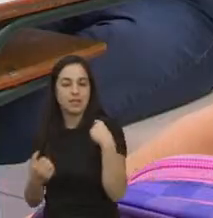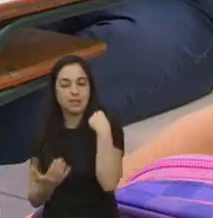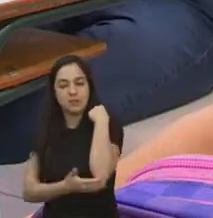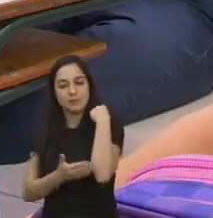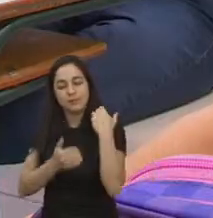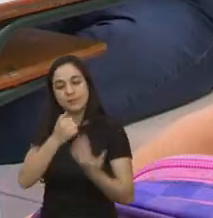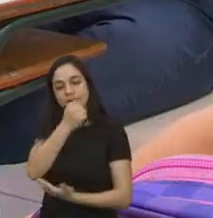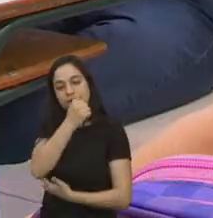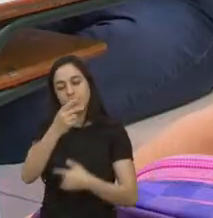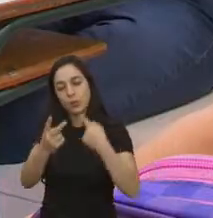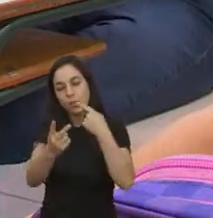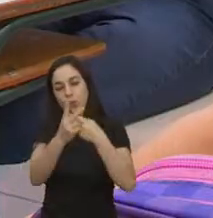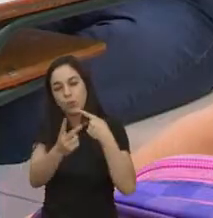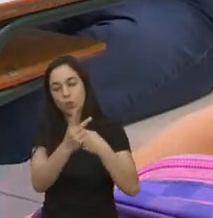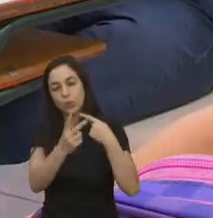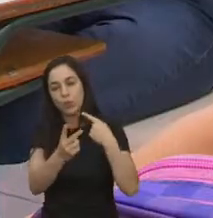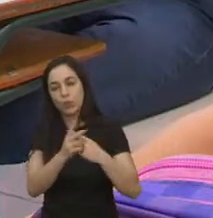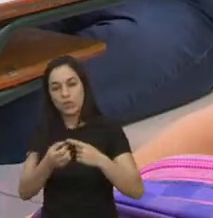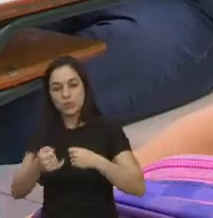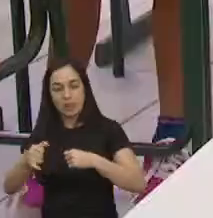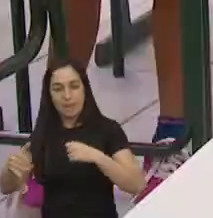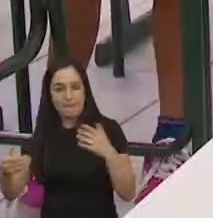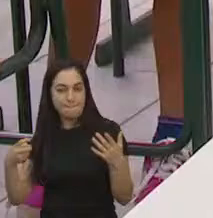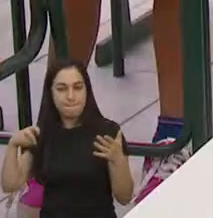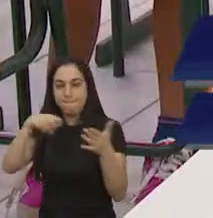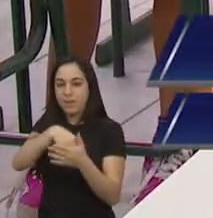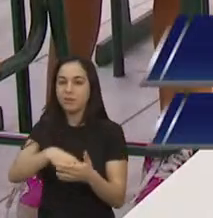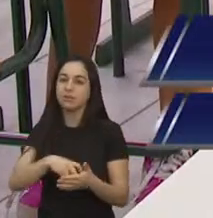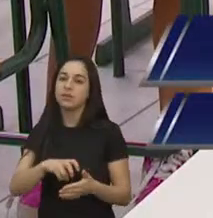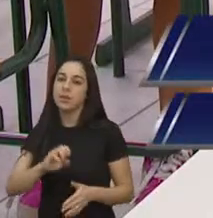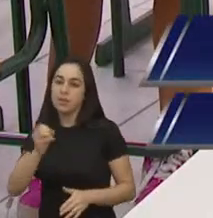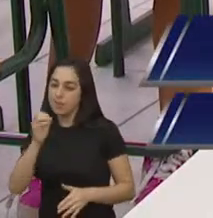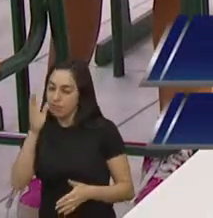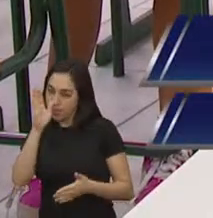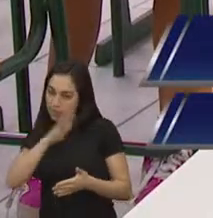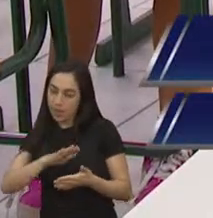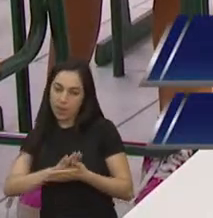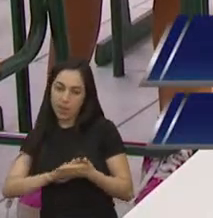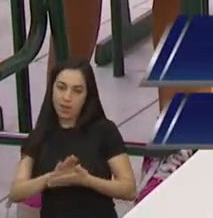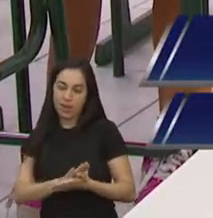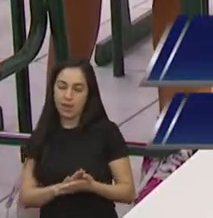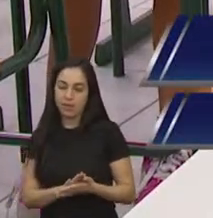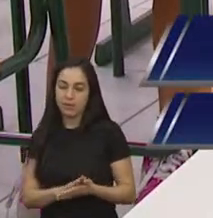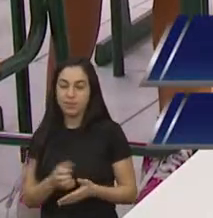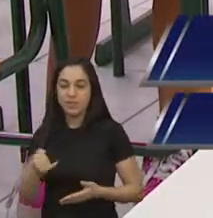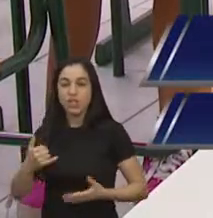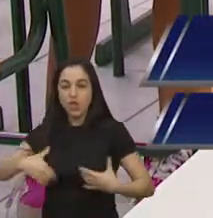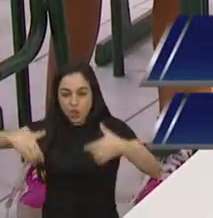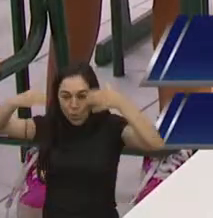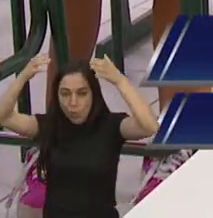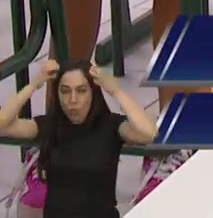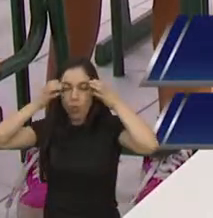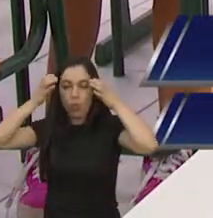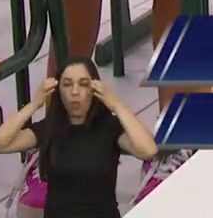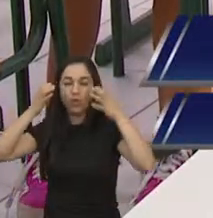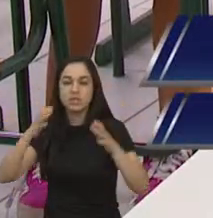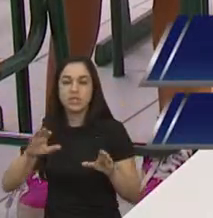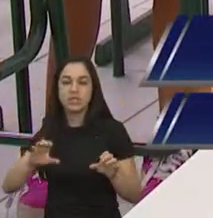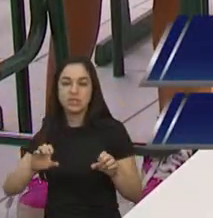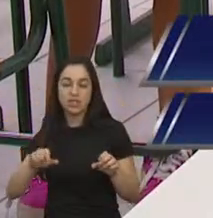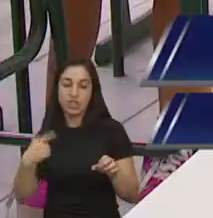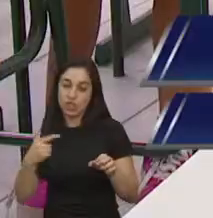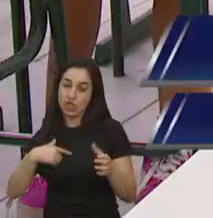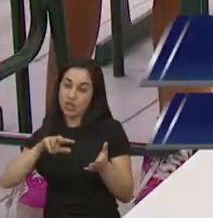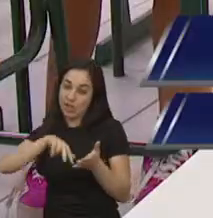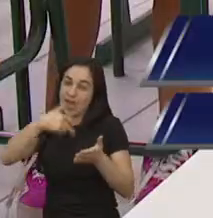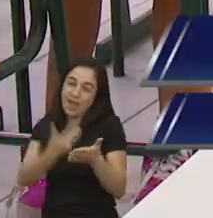capacete. Também para quando cair, sofrer um acidente. Se a gente utiliza o capacete, na hora que cai, o dano não vai assim... Sei muito.